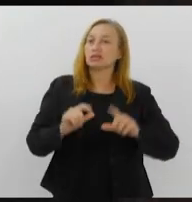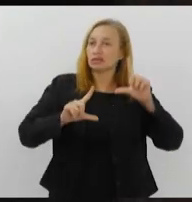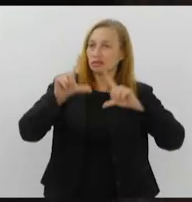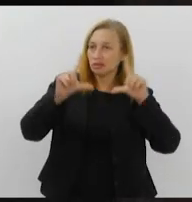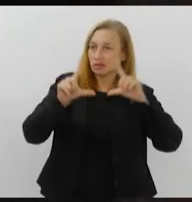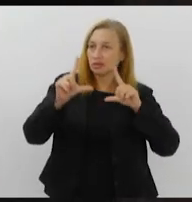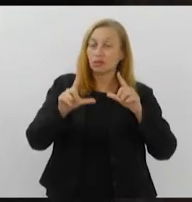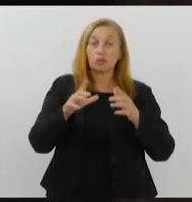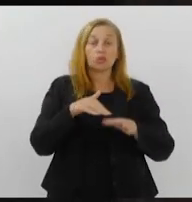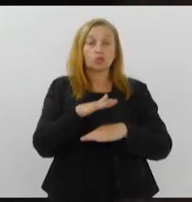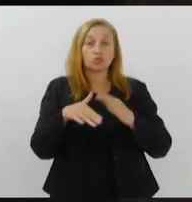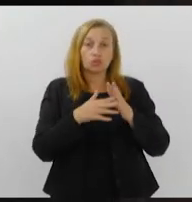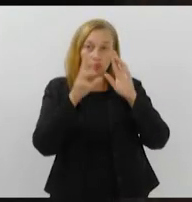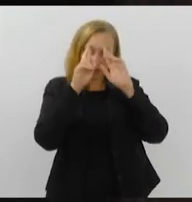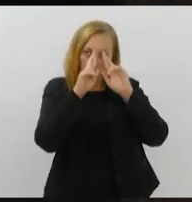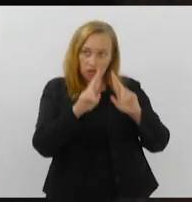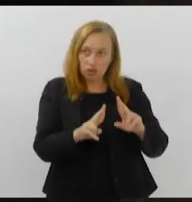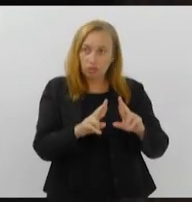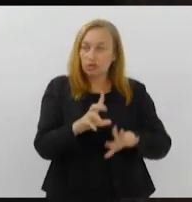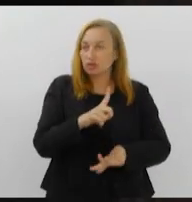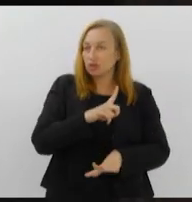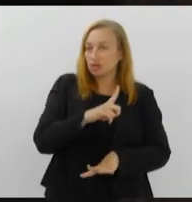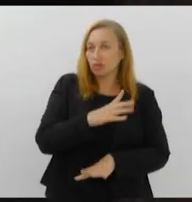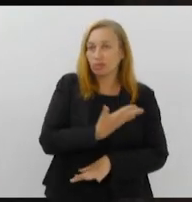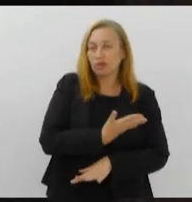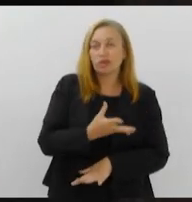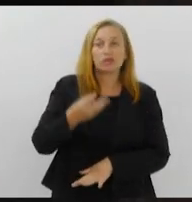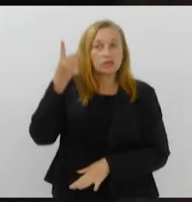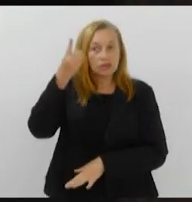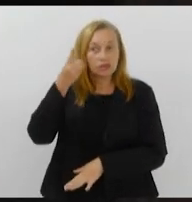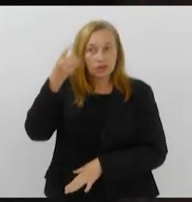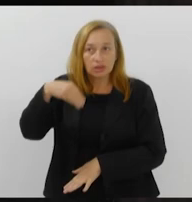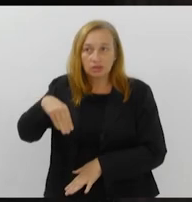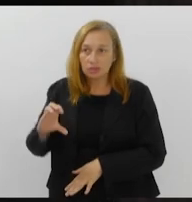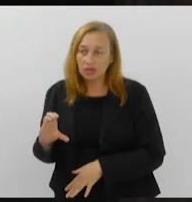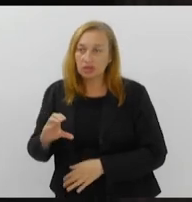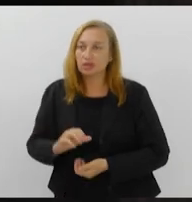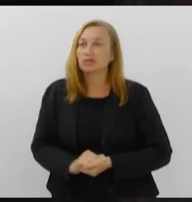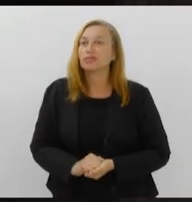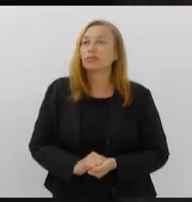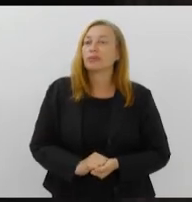e respeito que eu tenho pelo nobre e amigo deputado Carlos Mink,